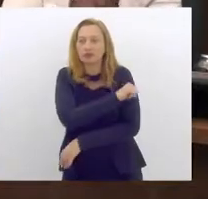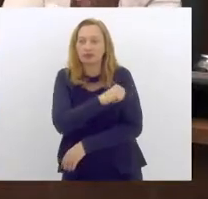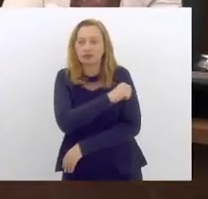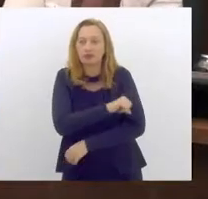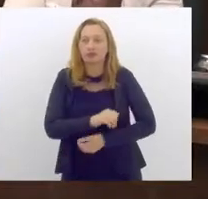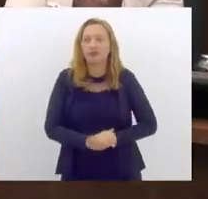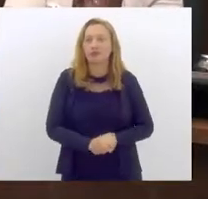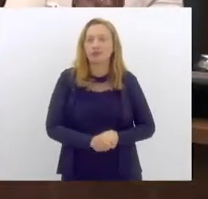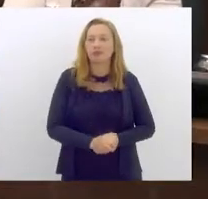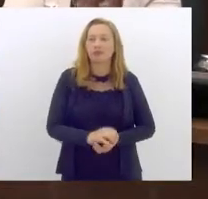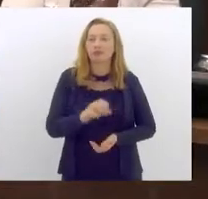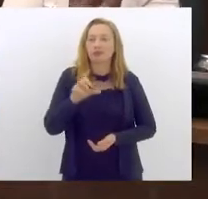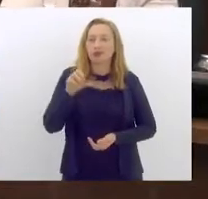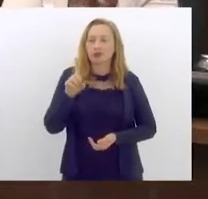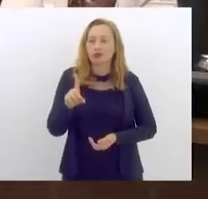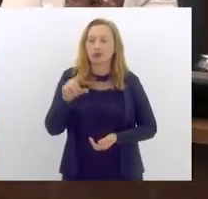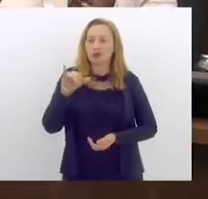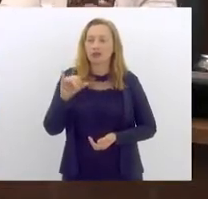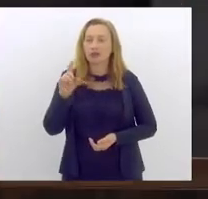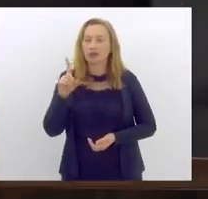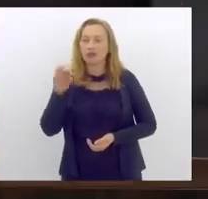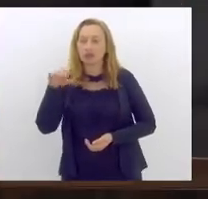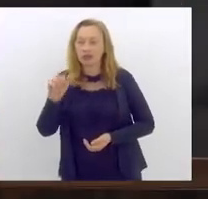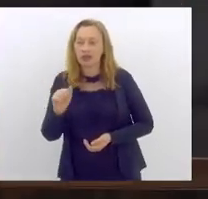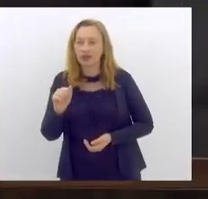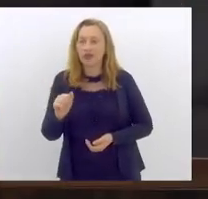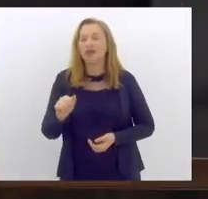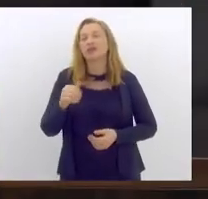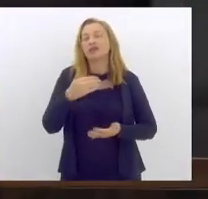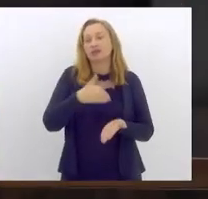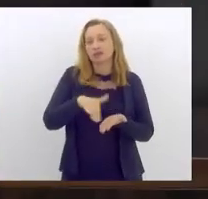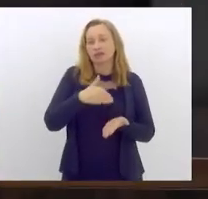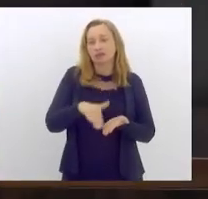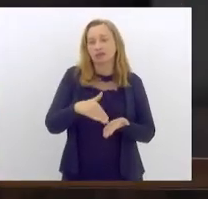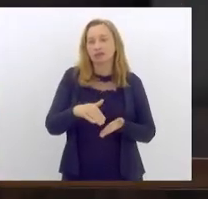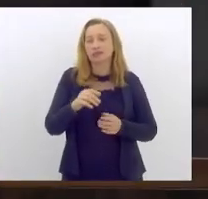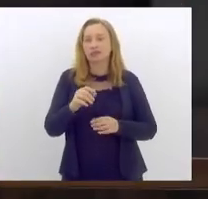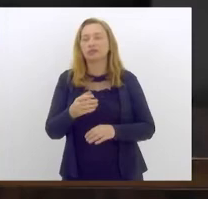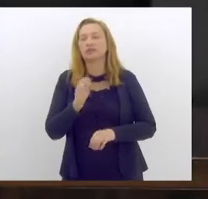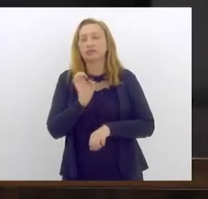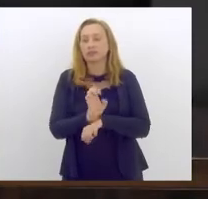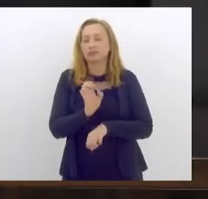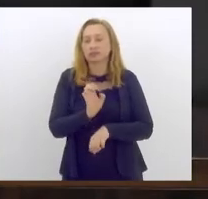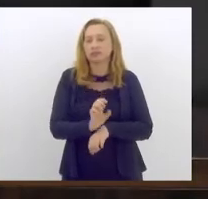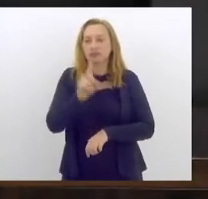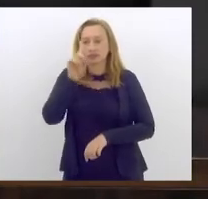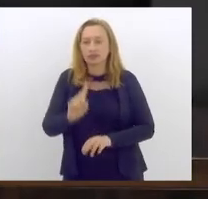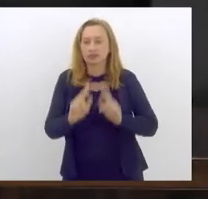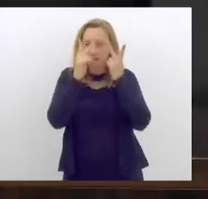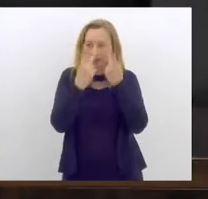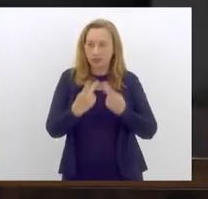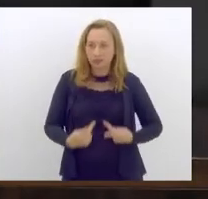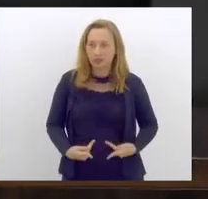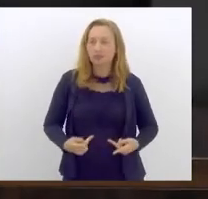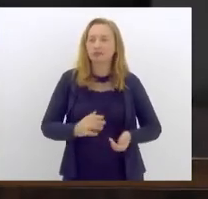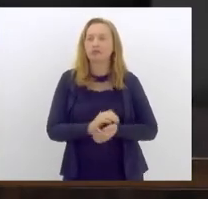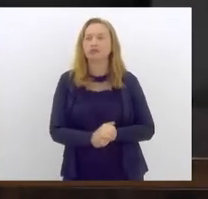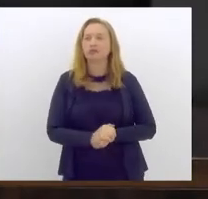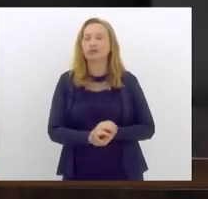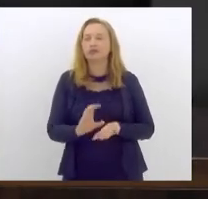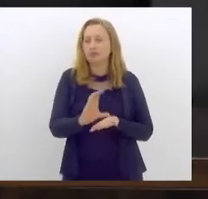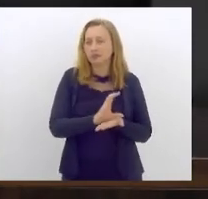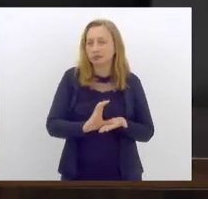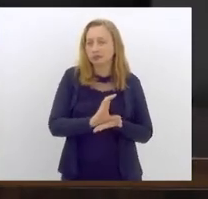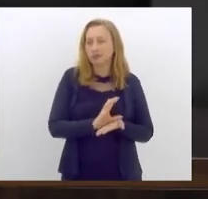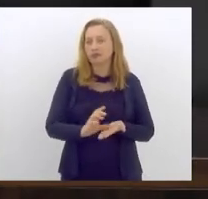da dilceia Quintela Secretária Estadual de direitos humanos do PCdoB e conselheira Estadual